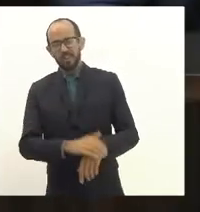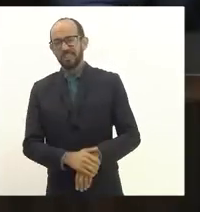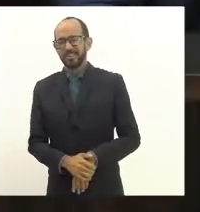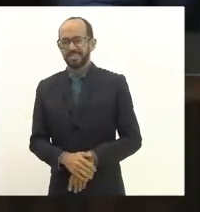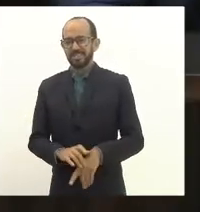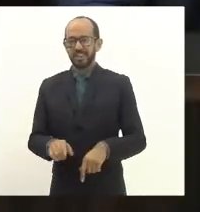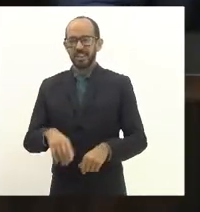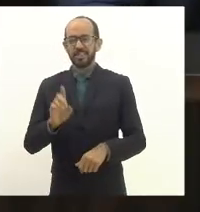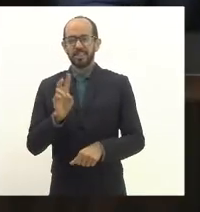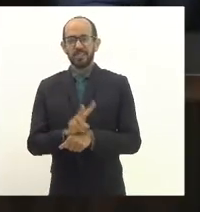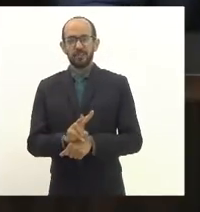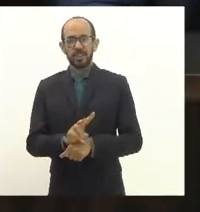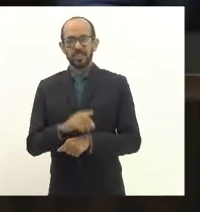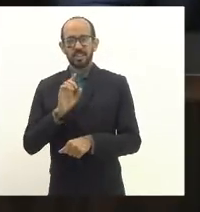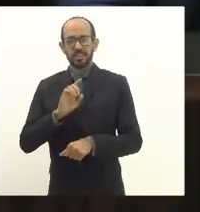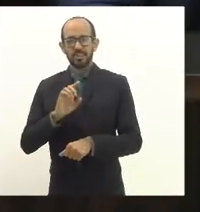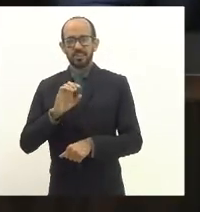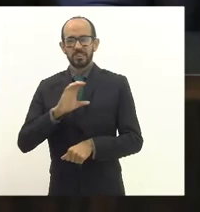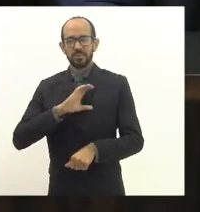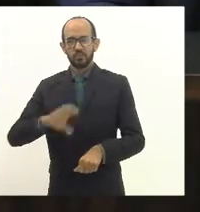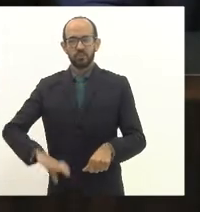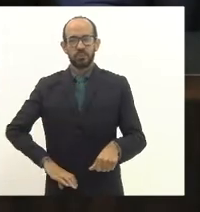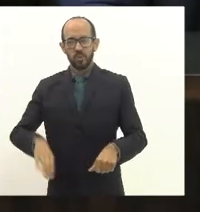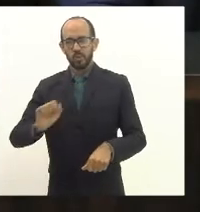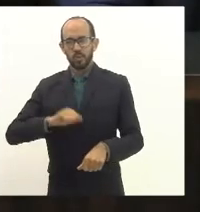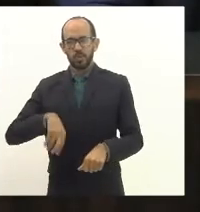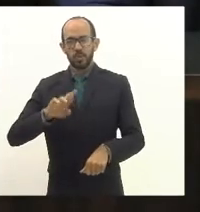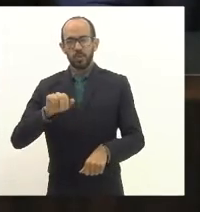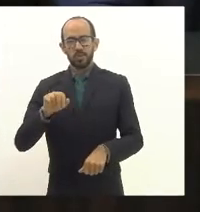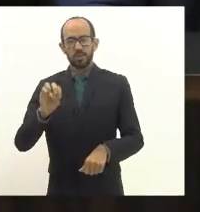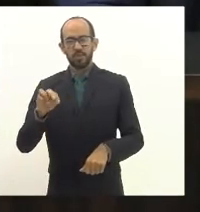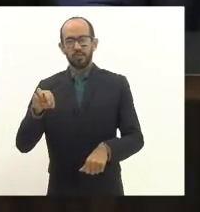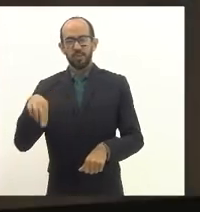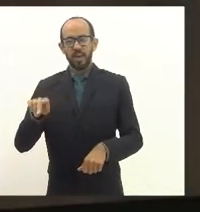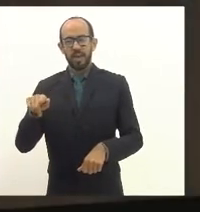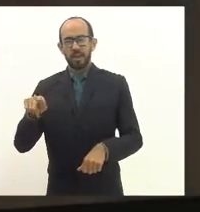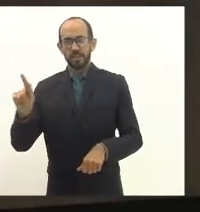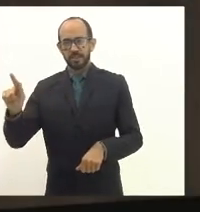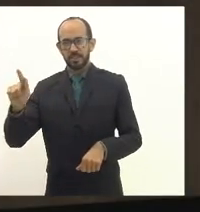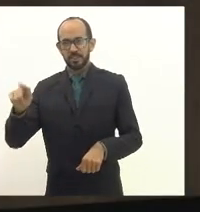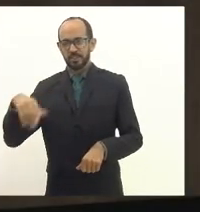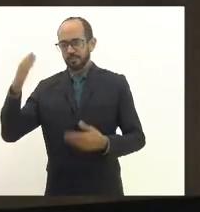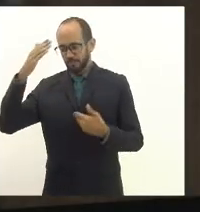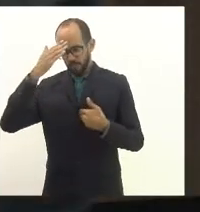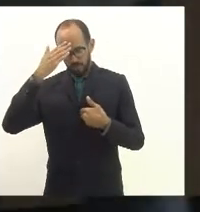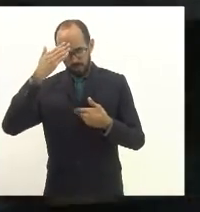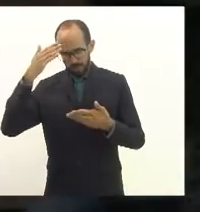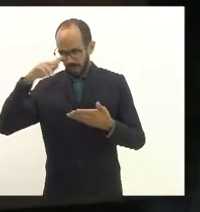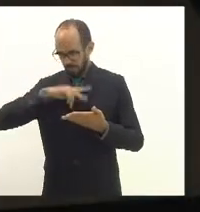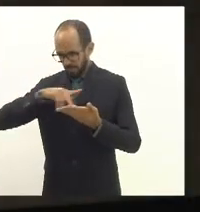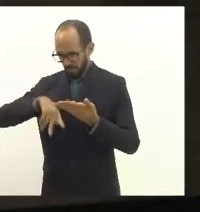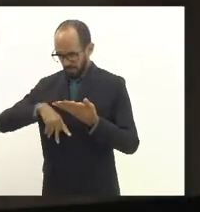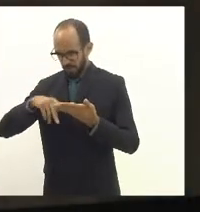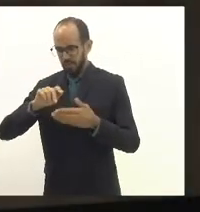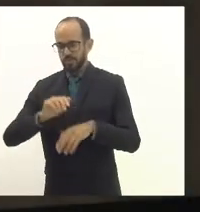Defesa Civil, nobre deputado, presidente Rosenberg Reis. Obrigado, senhor presidente.